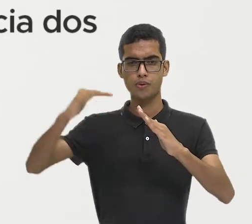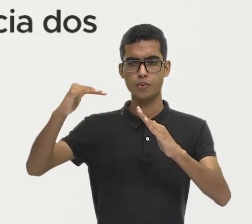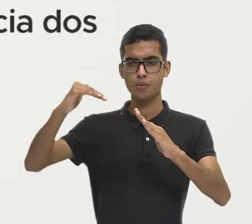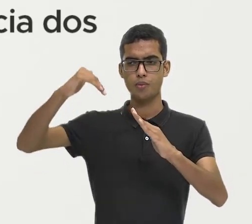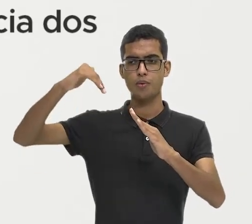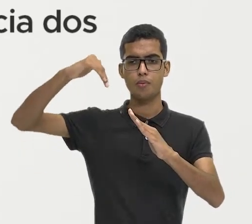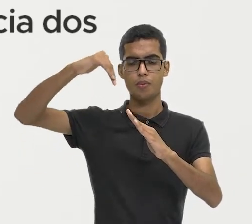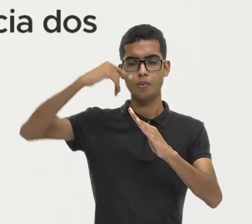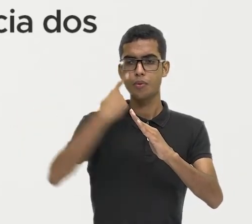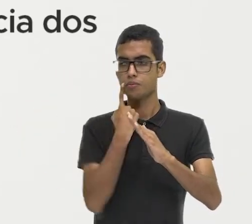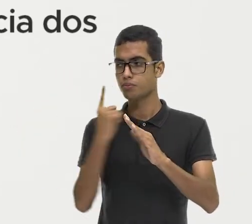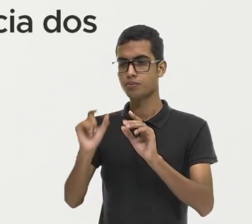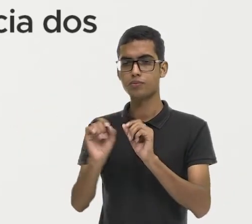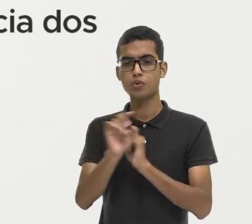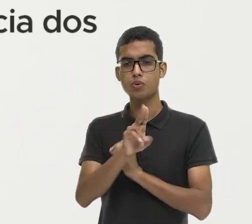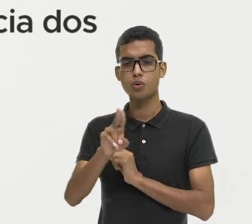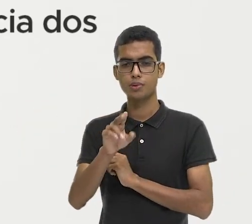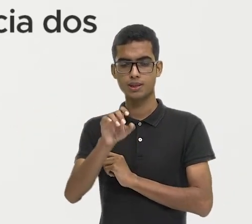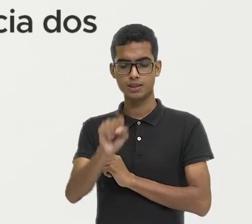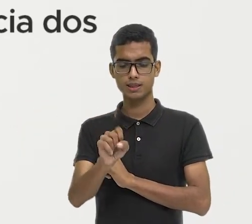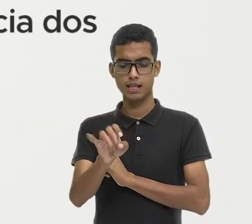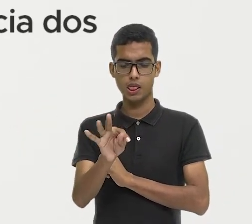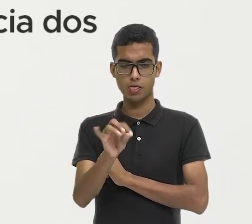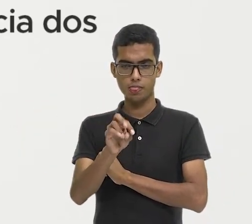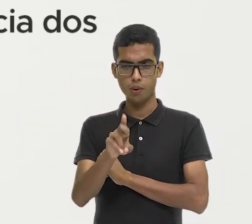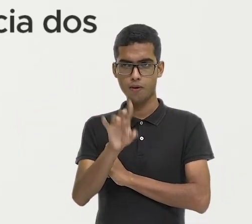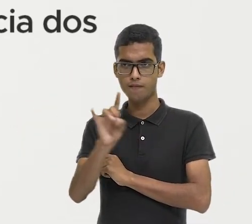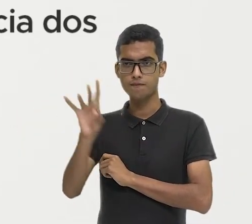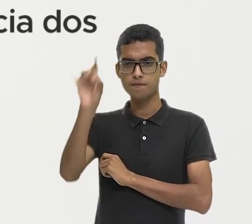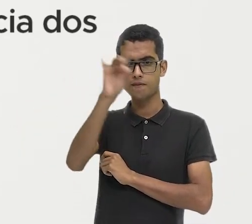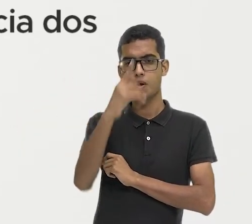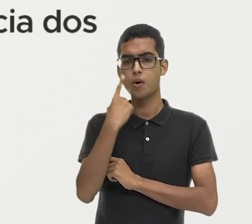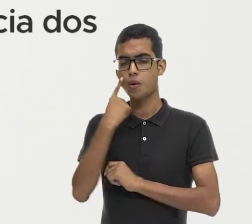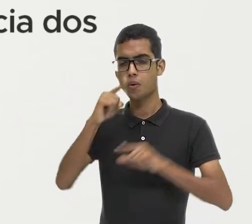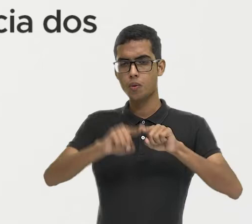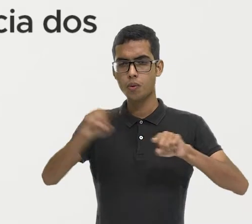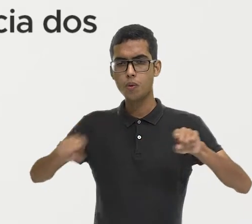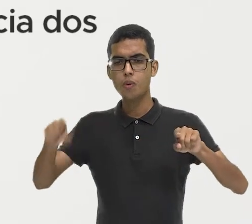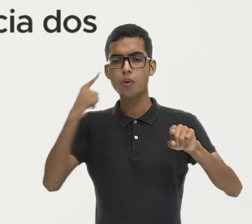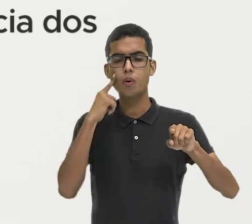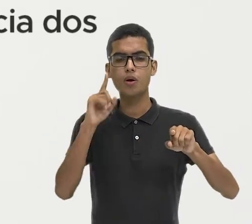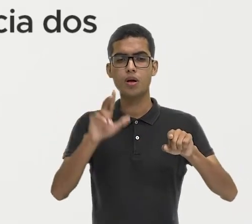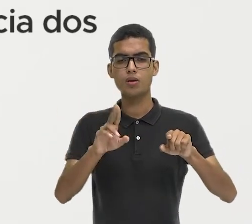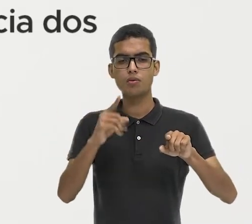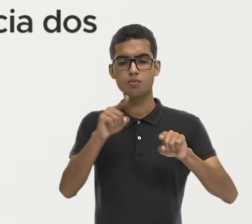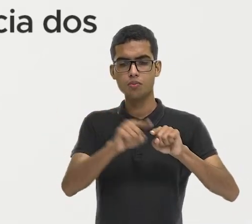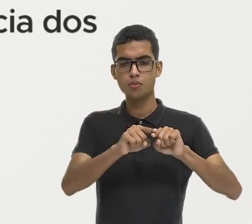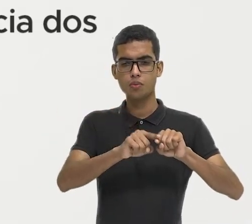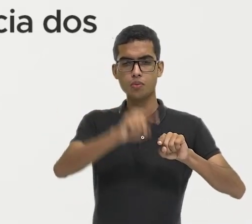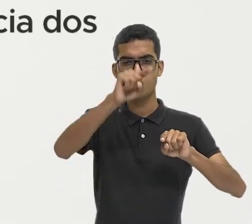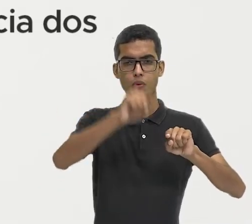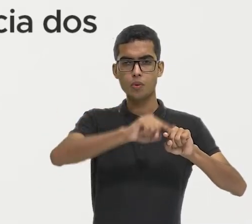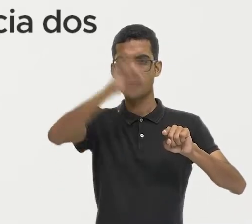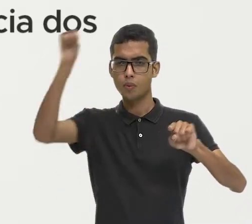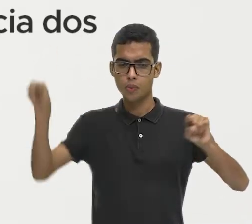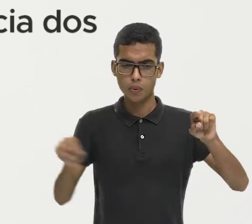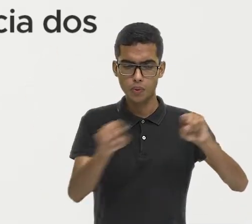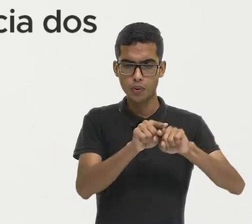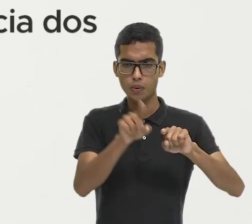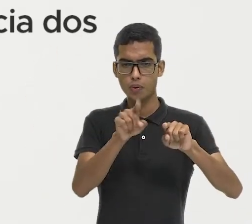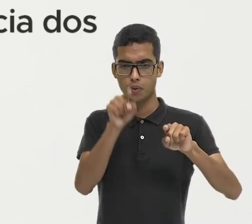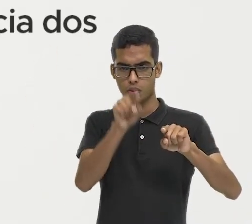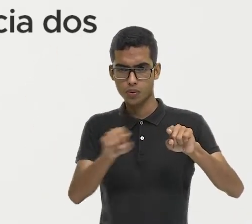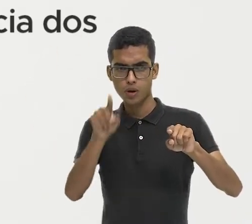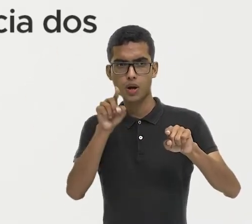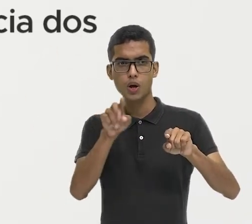justamente chamada de setor. É um gráfico muito usado na demonstração de dados percentuais.